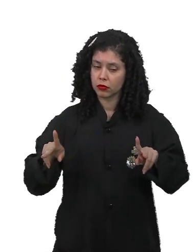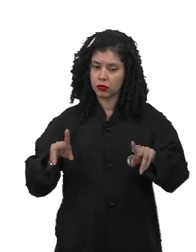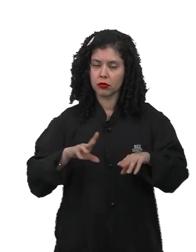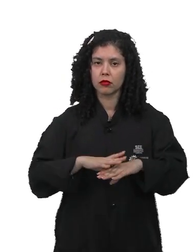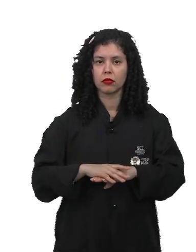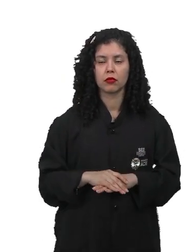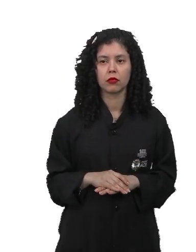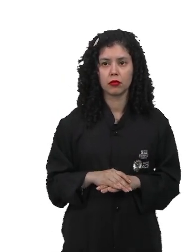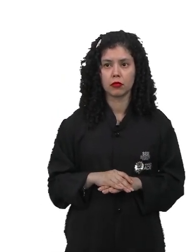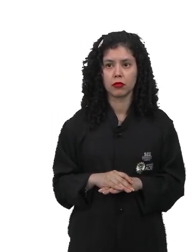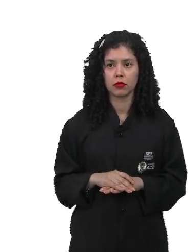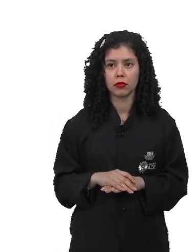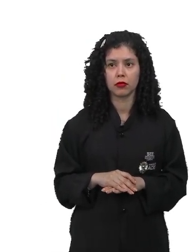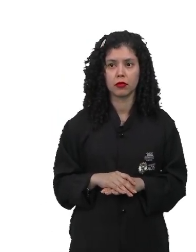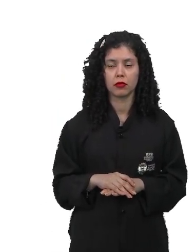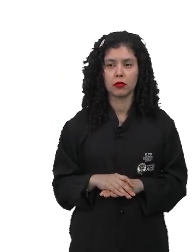diferentes